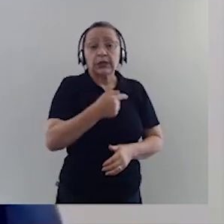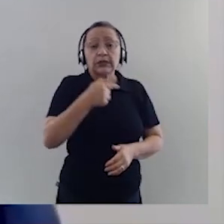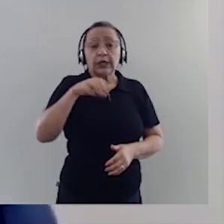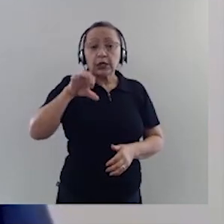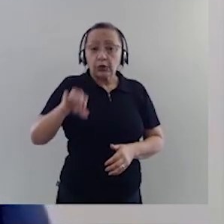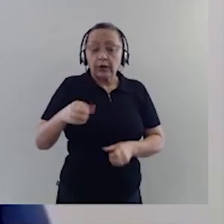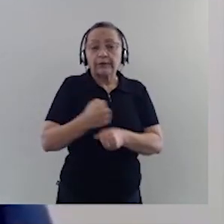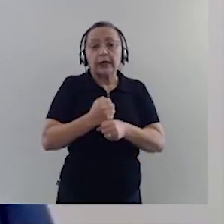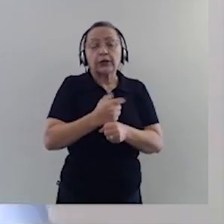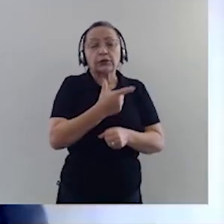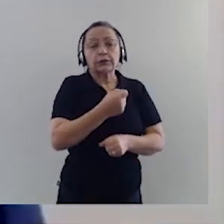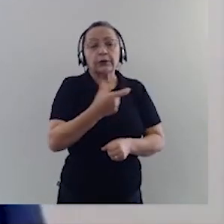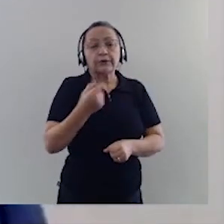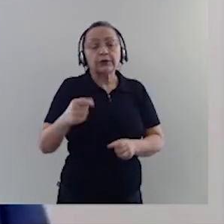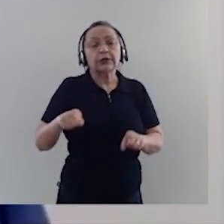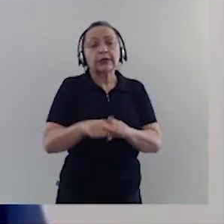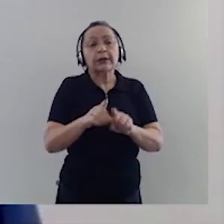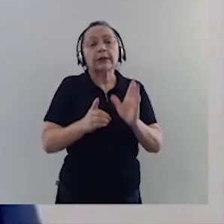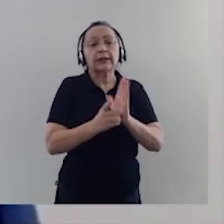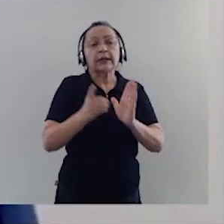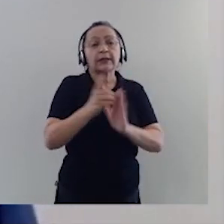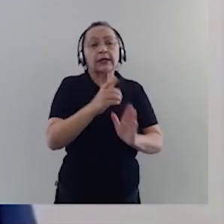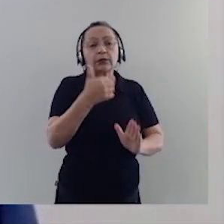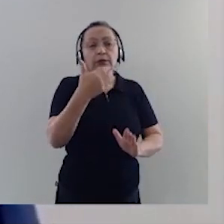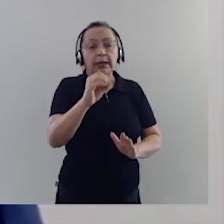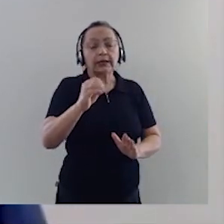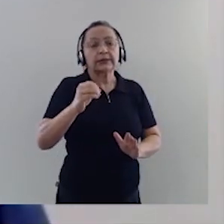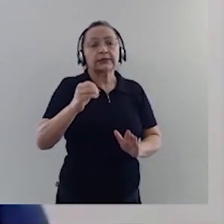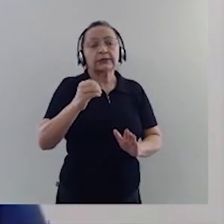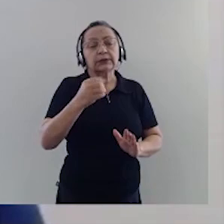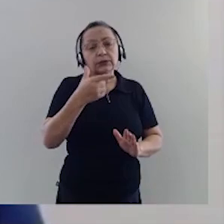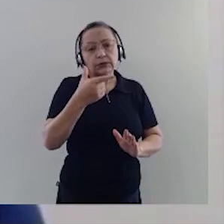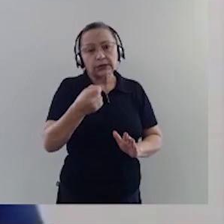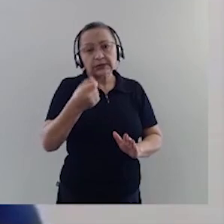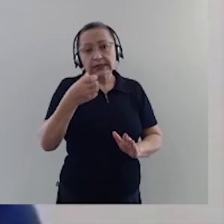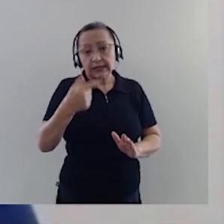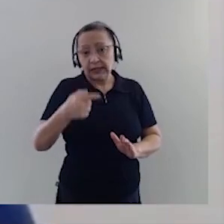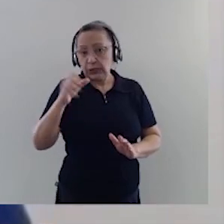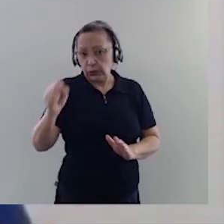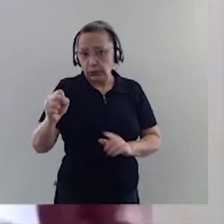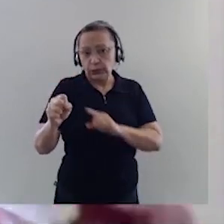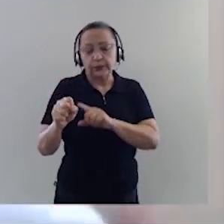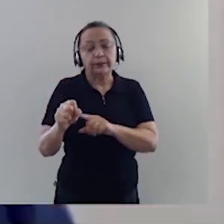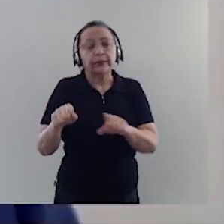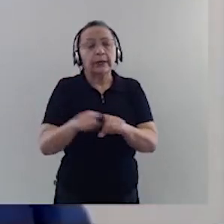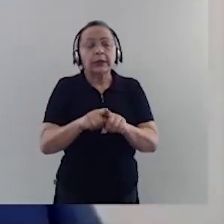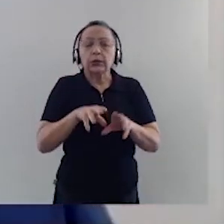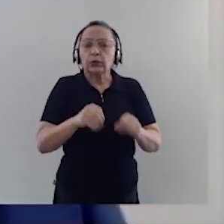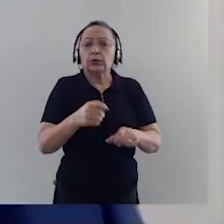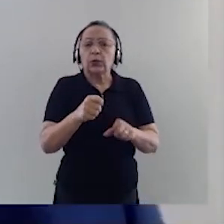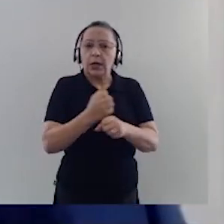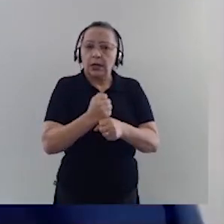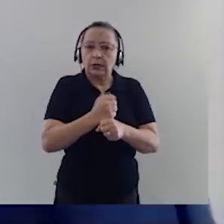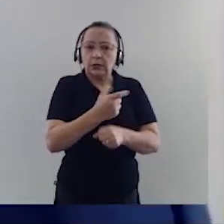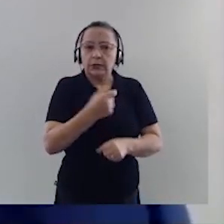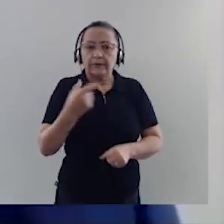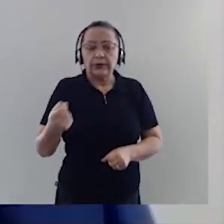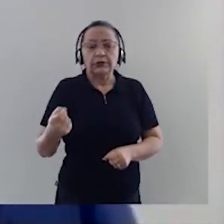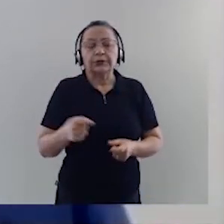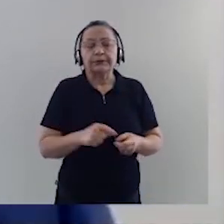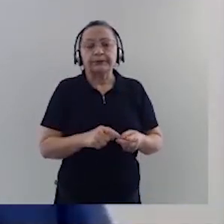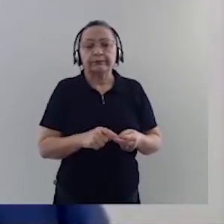e o decreto 10.278, que trata do tema. Um outro ponto muito interessante, eu estou